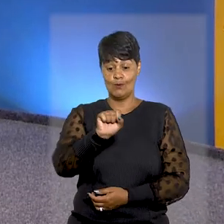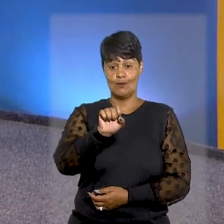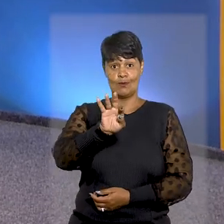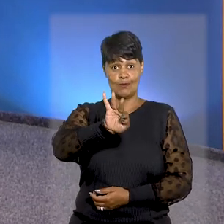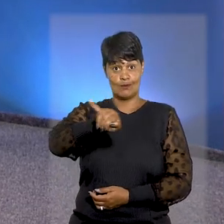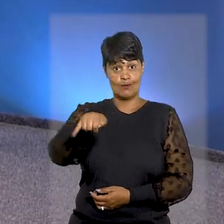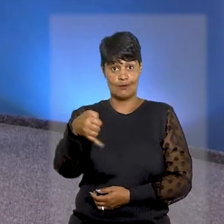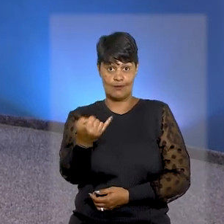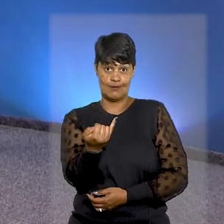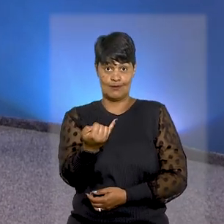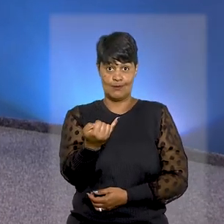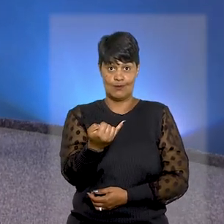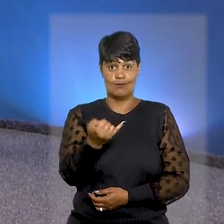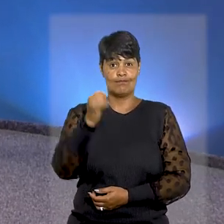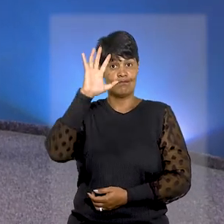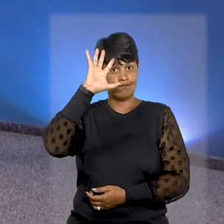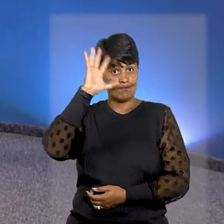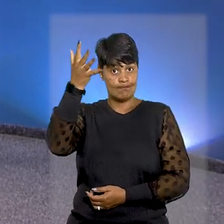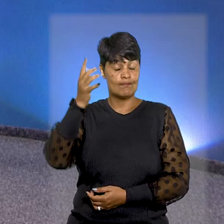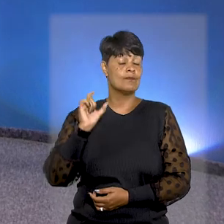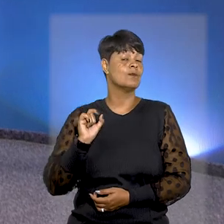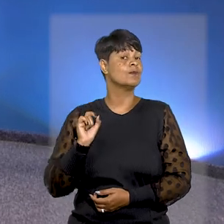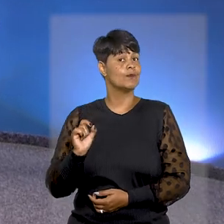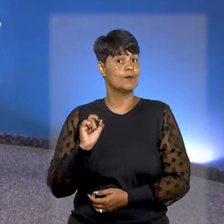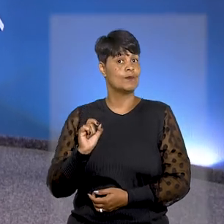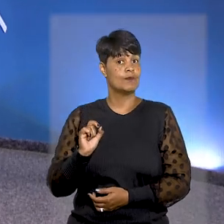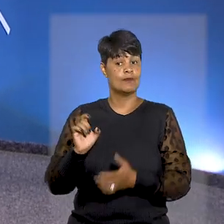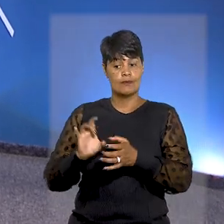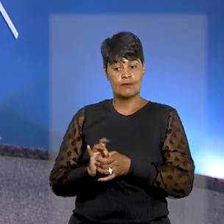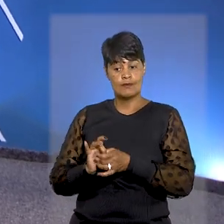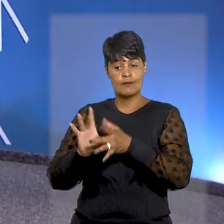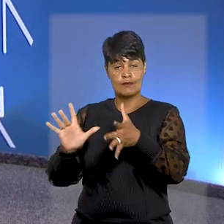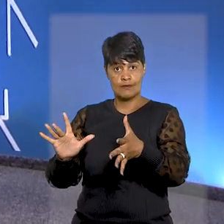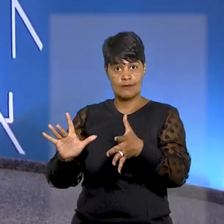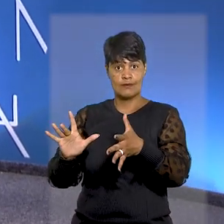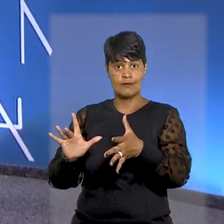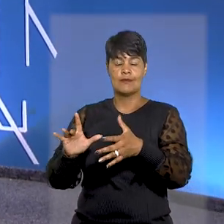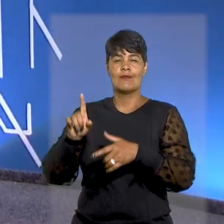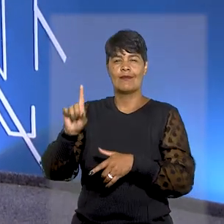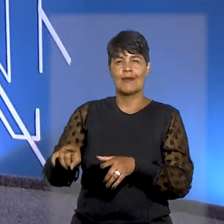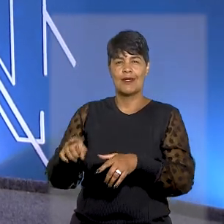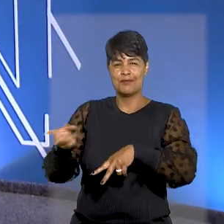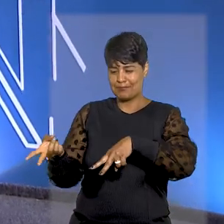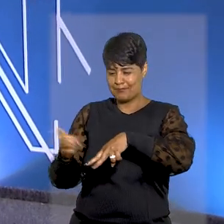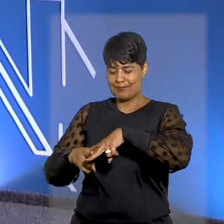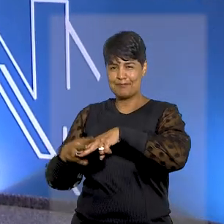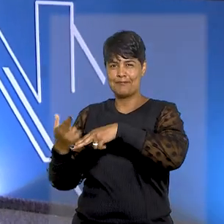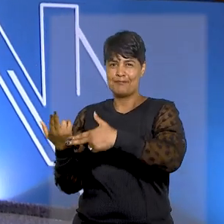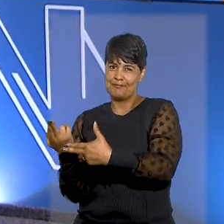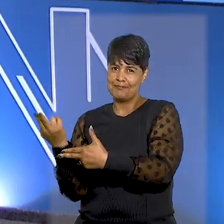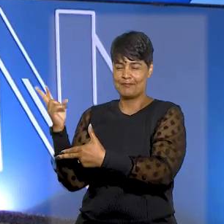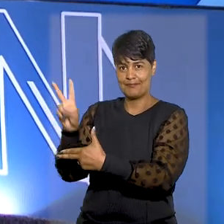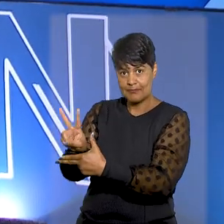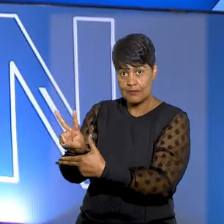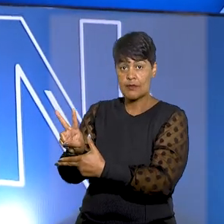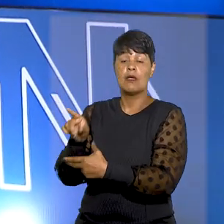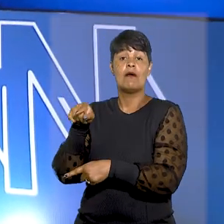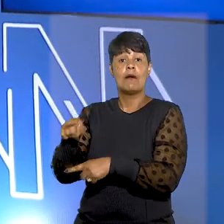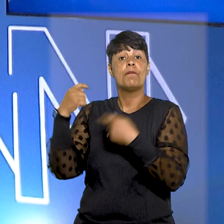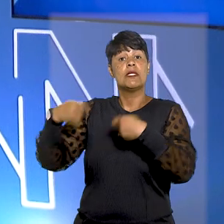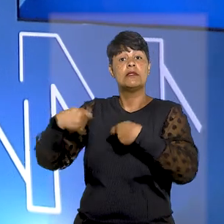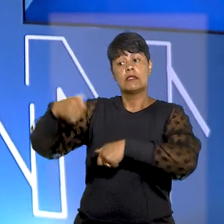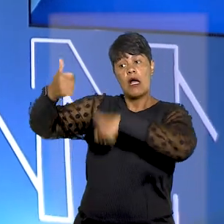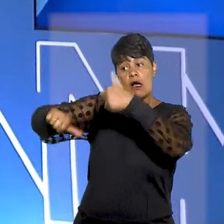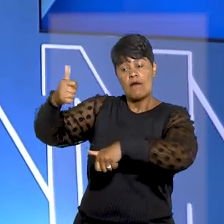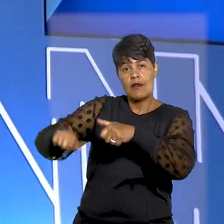o Superior Tribunal de Justiça estabeleceu que para a concessão do livramento condicional a valoração do requisito